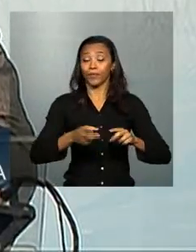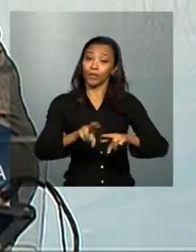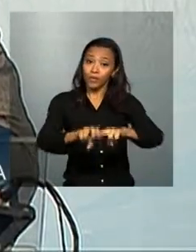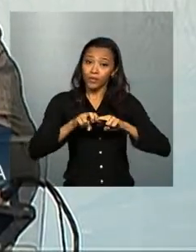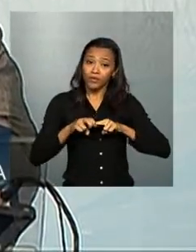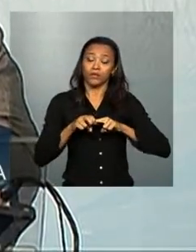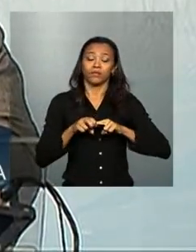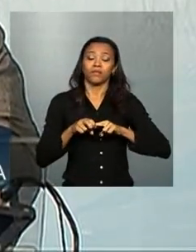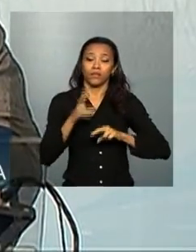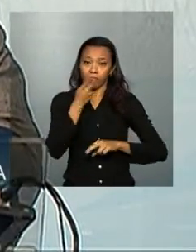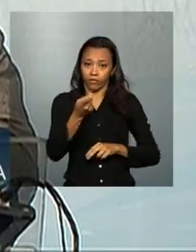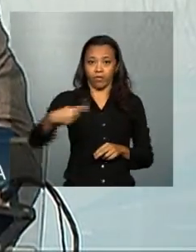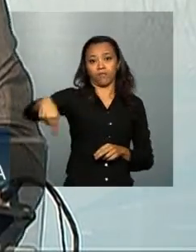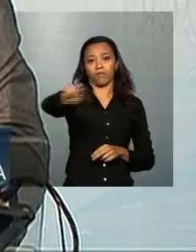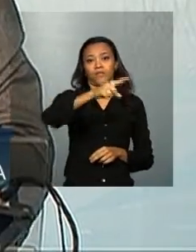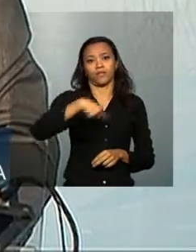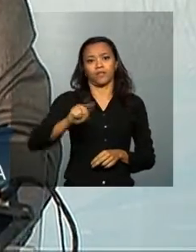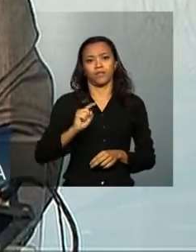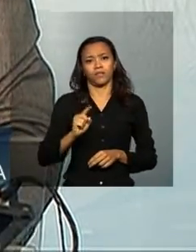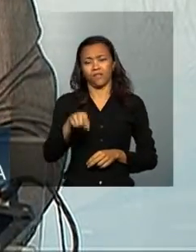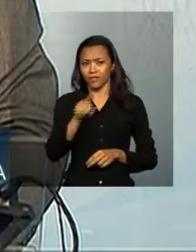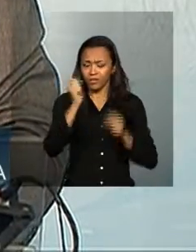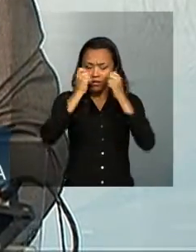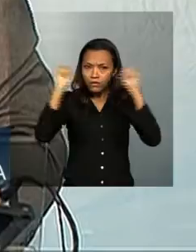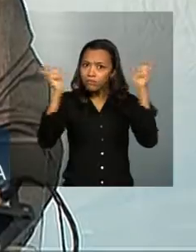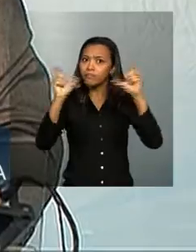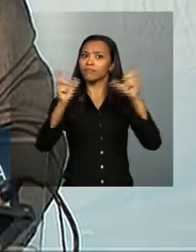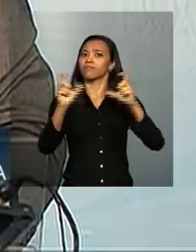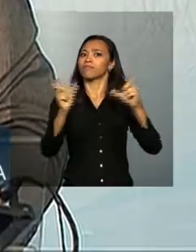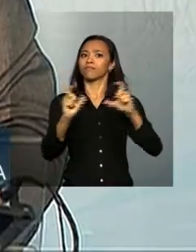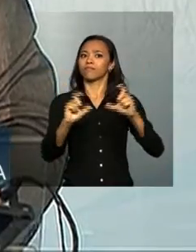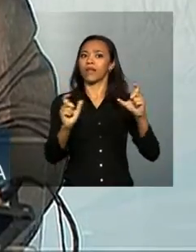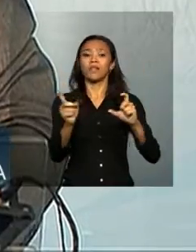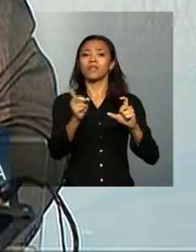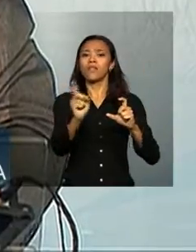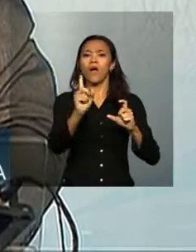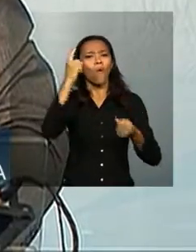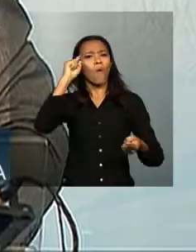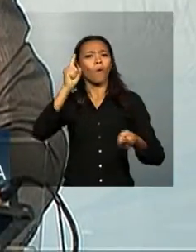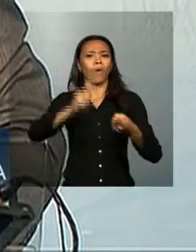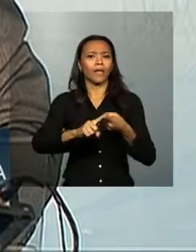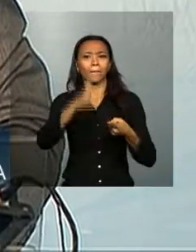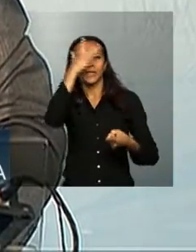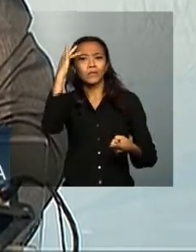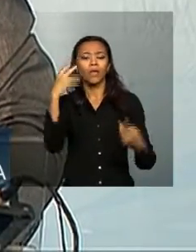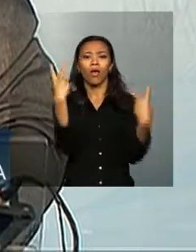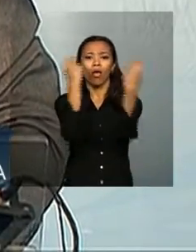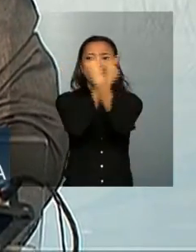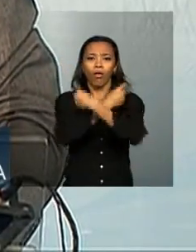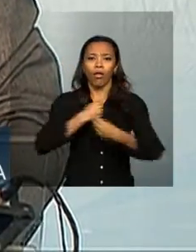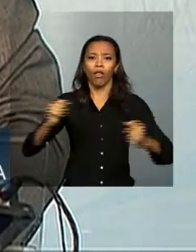Portanto, gente, vamos ficar esperto para não admitir gente querendo nos iludir